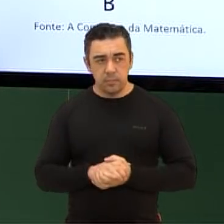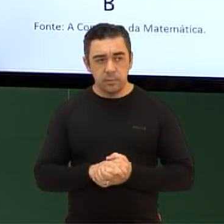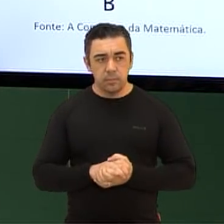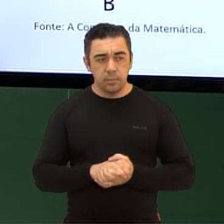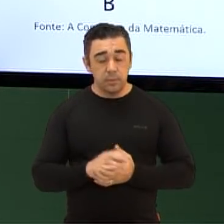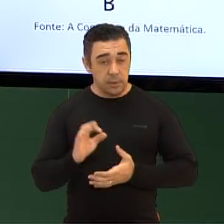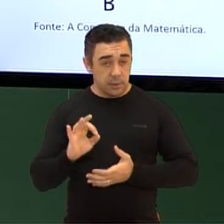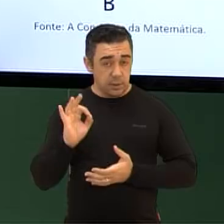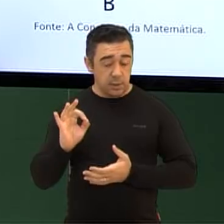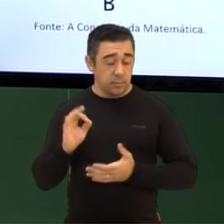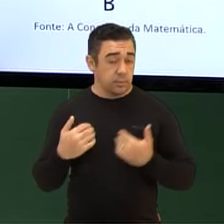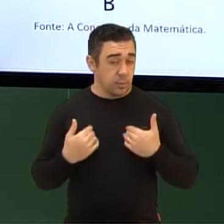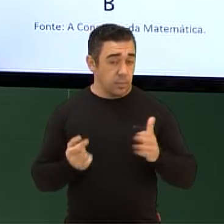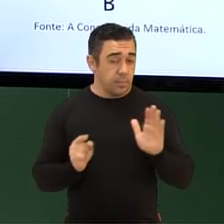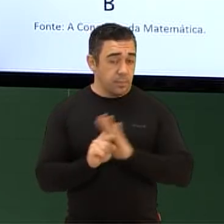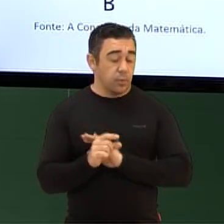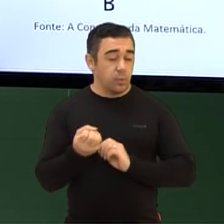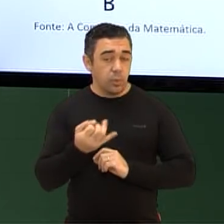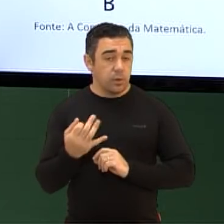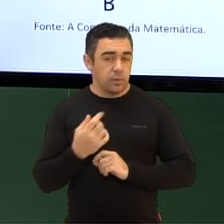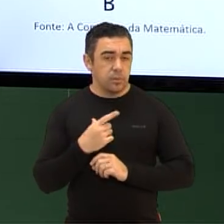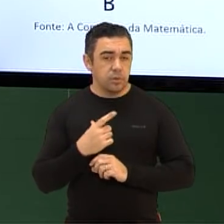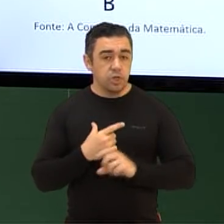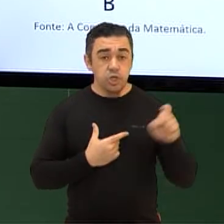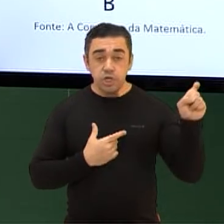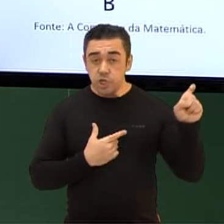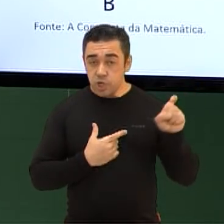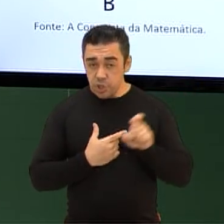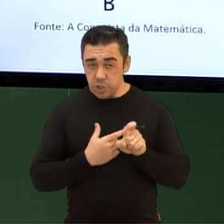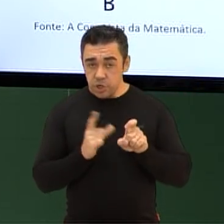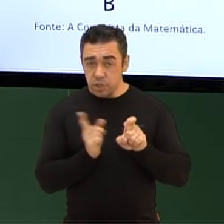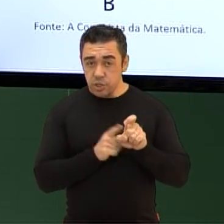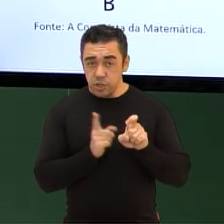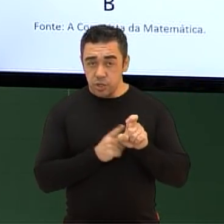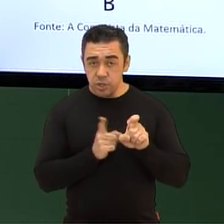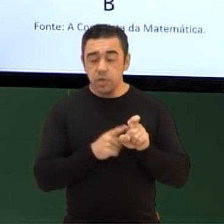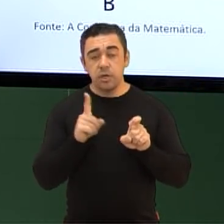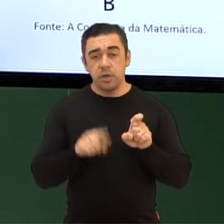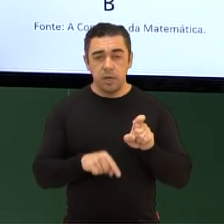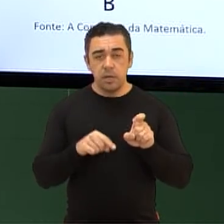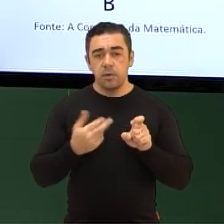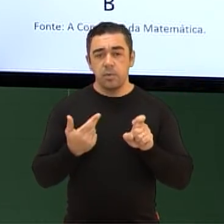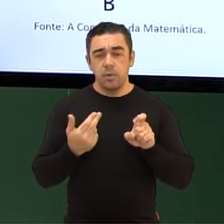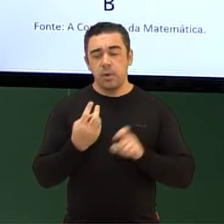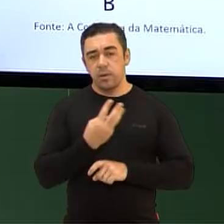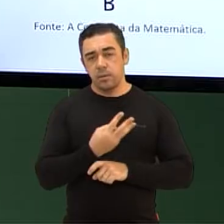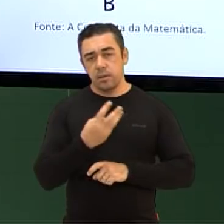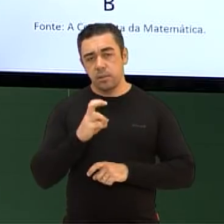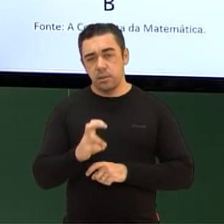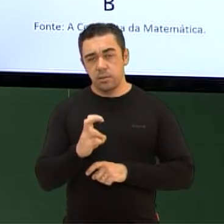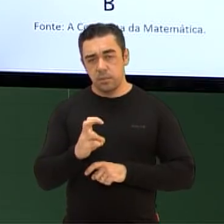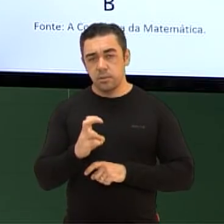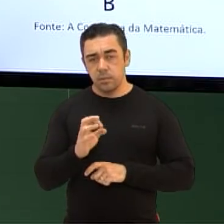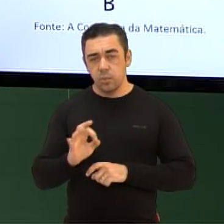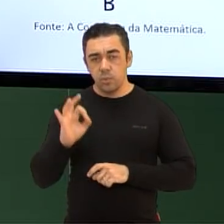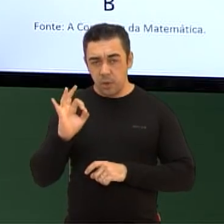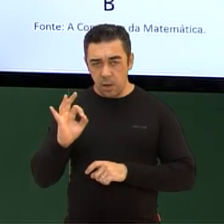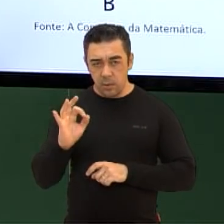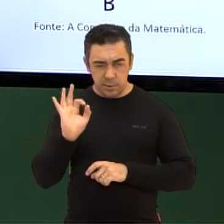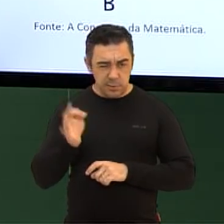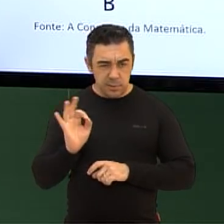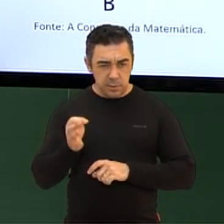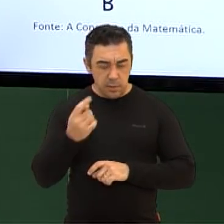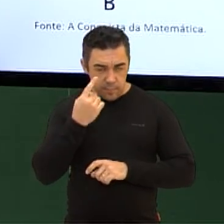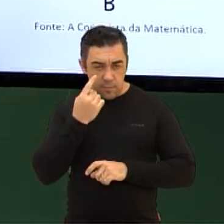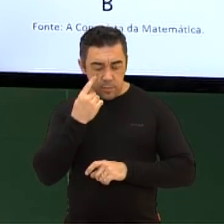35. Então, o que eu tenho aqui? Que o meu x equivale a 35 graus, né?